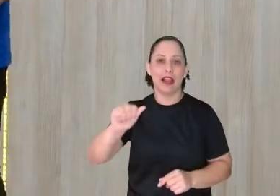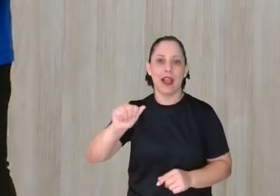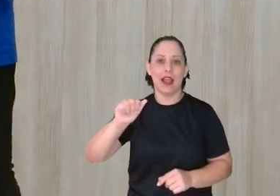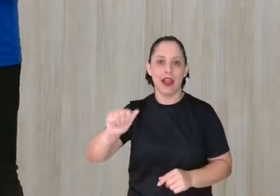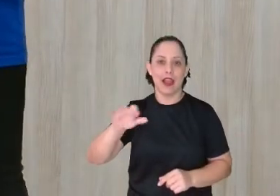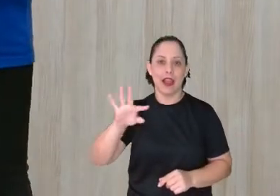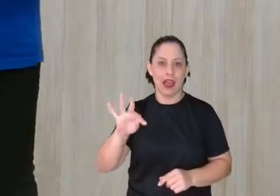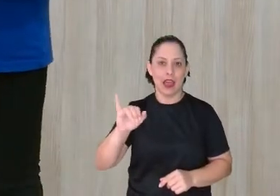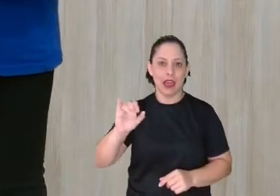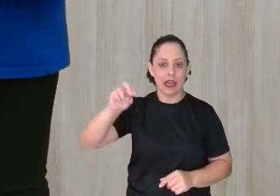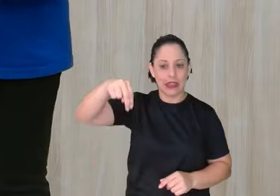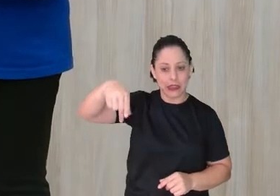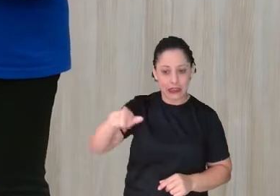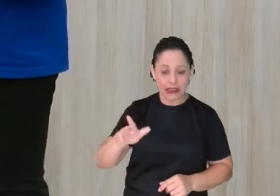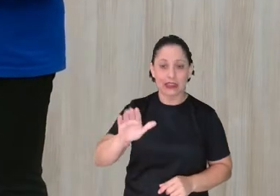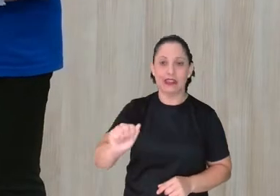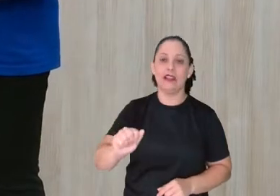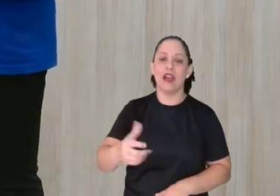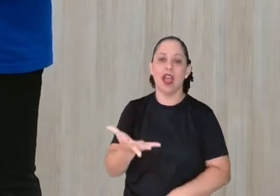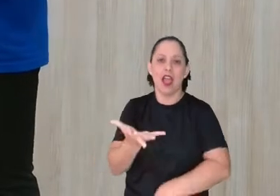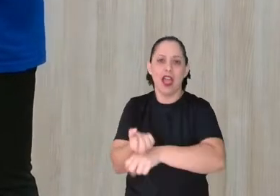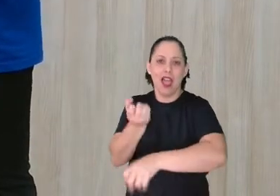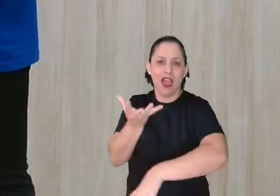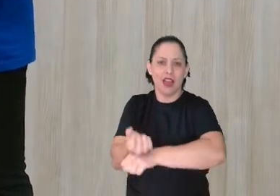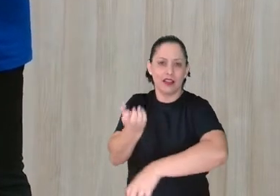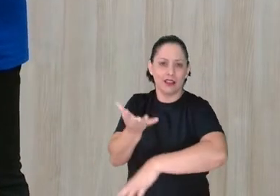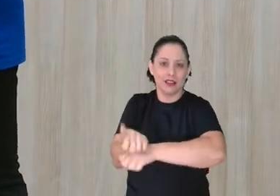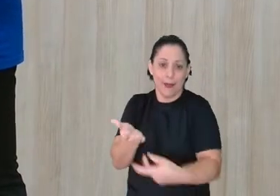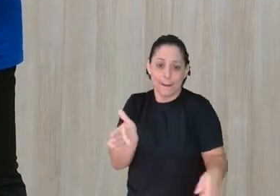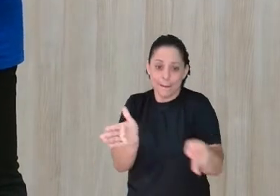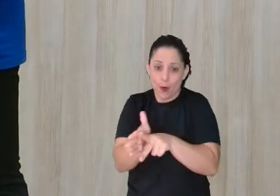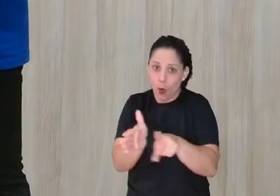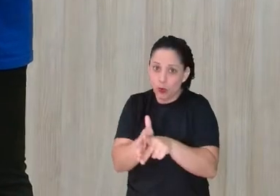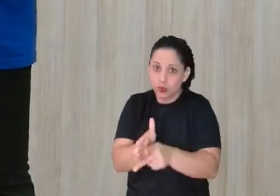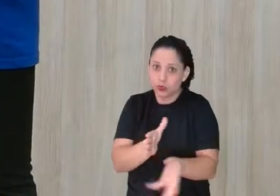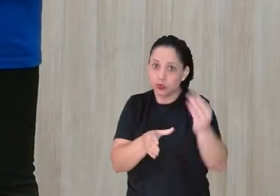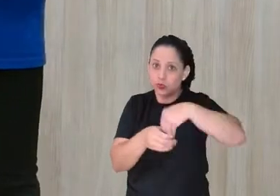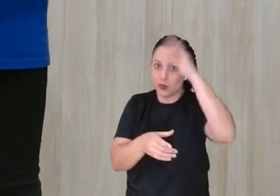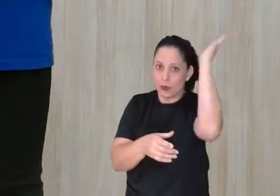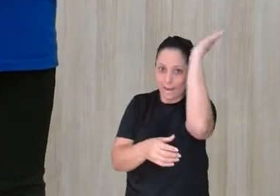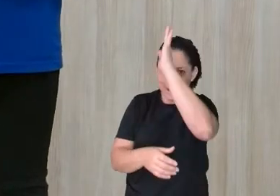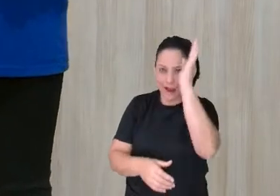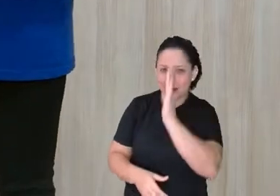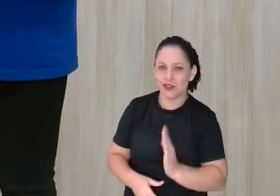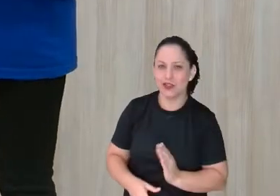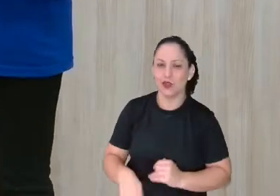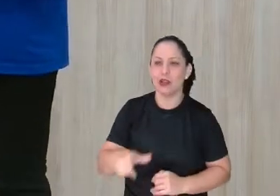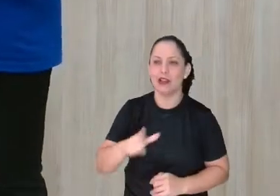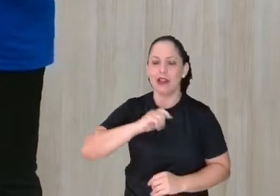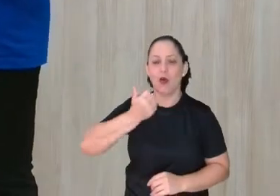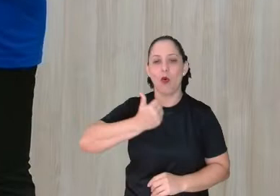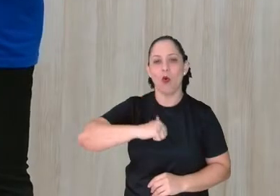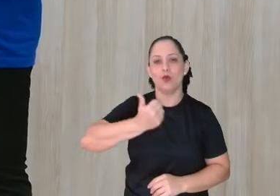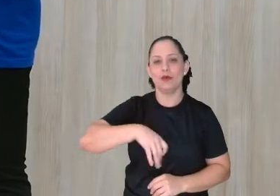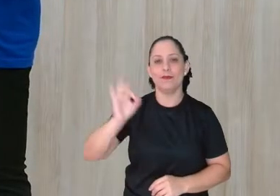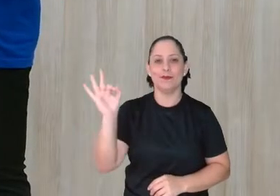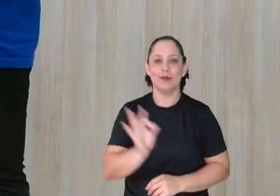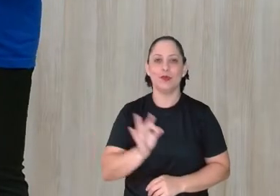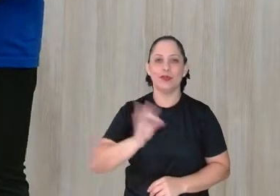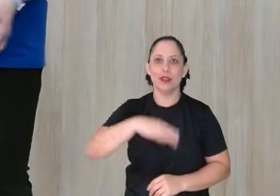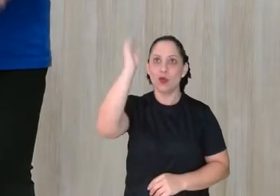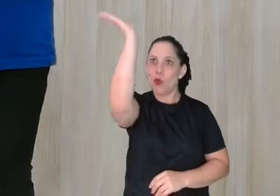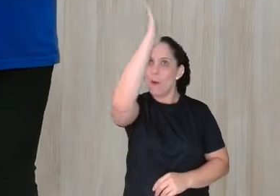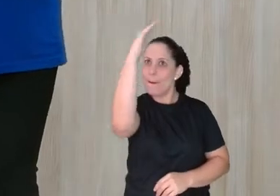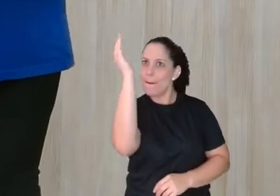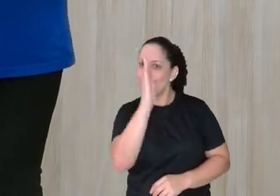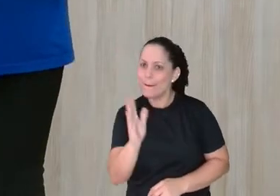vocês, na aula passada, ele é um bioma exclusivamente brasileiro. Compreende cerca de 11% do território nacional